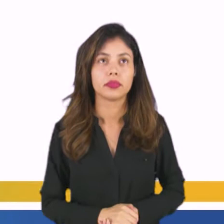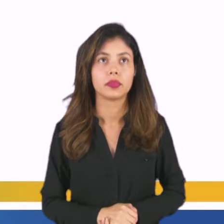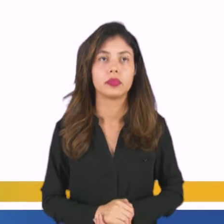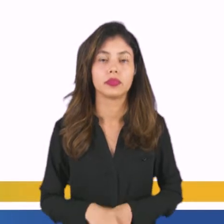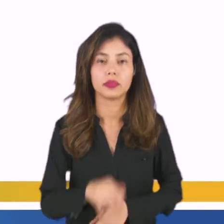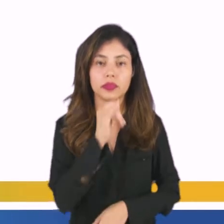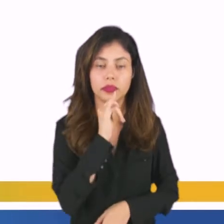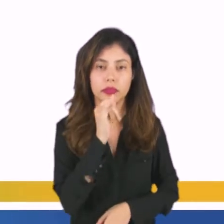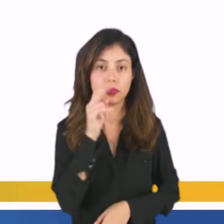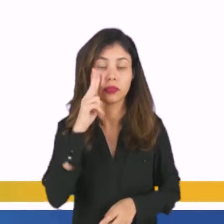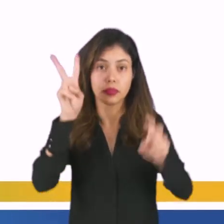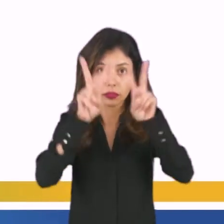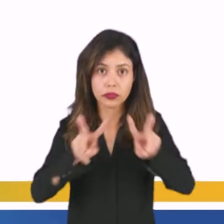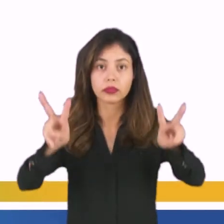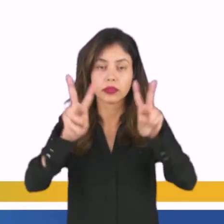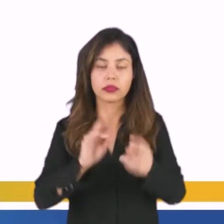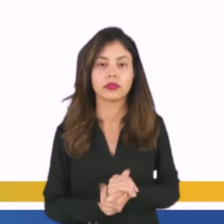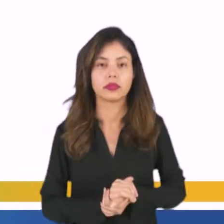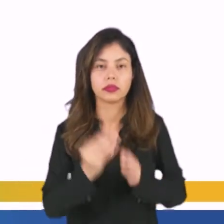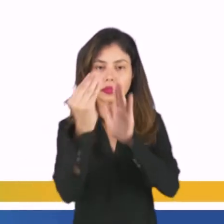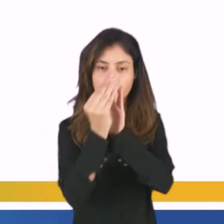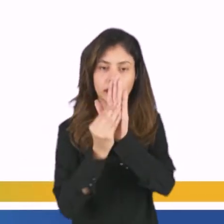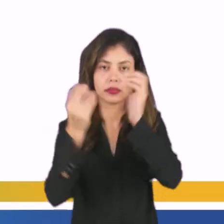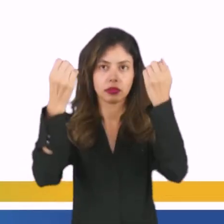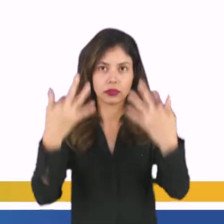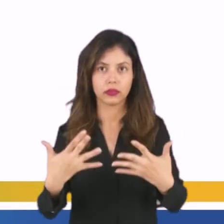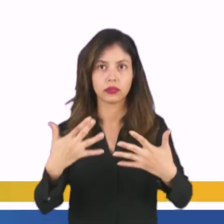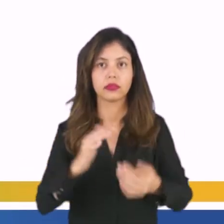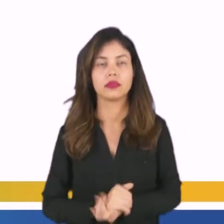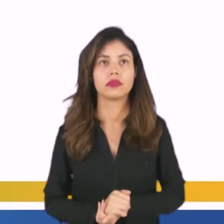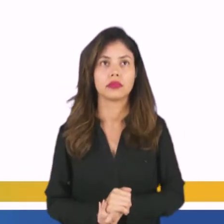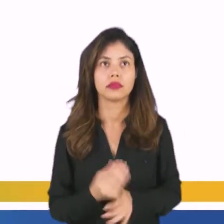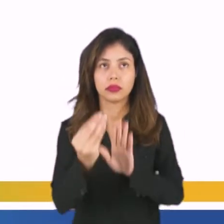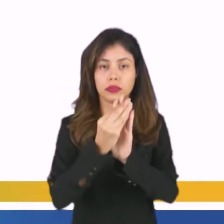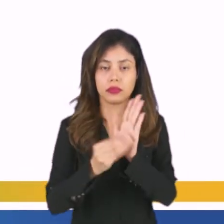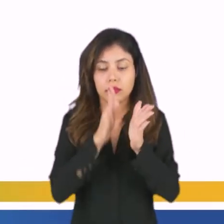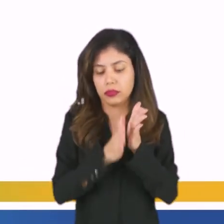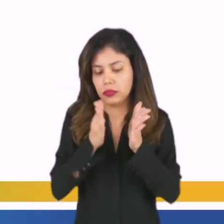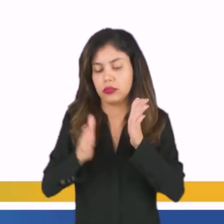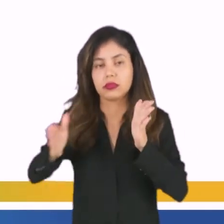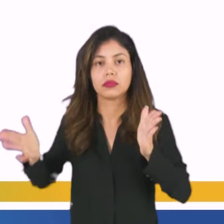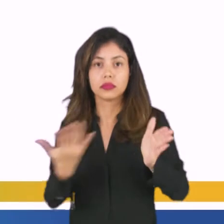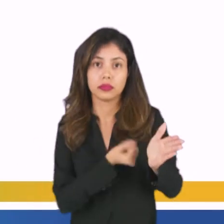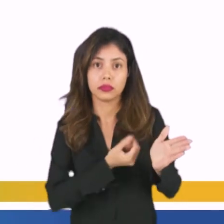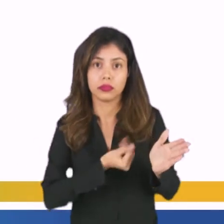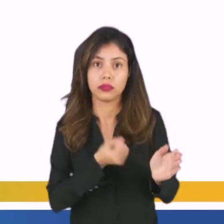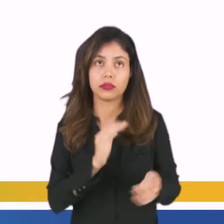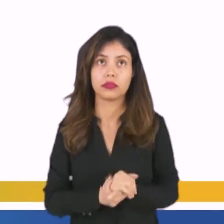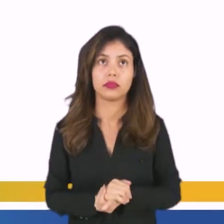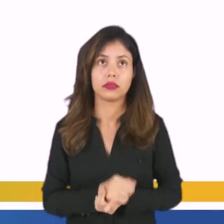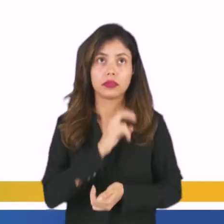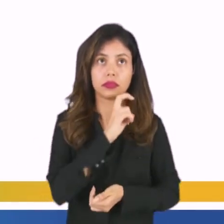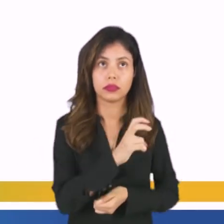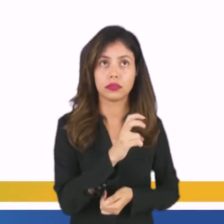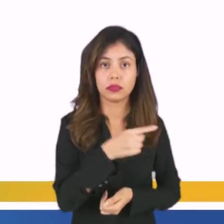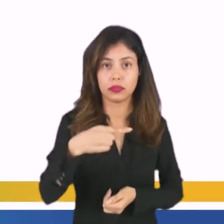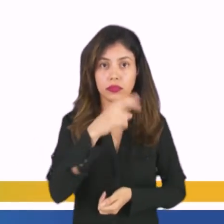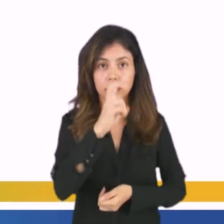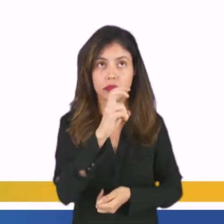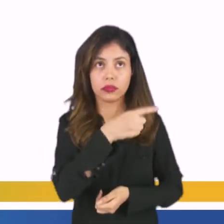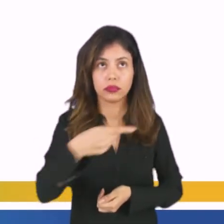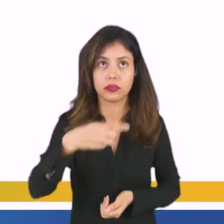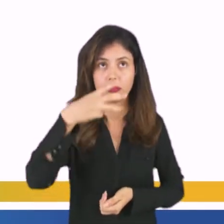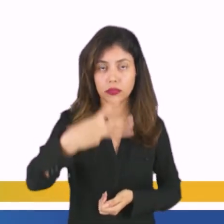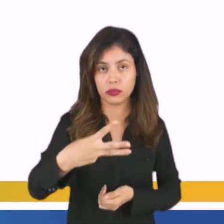para que vocês consigam visualizar essa definição. Então, dada uma sequência numérica com os números